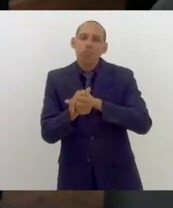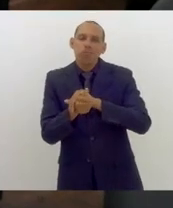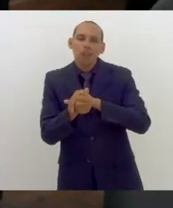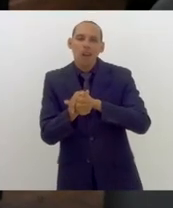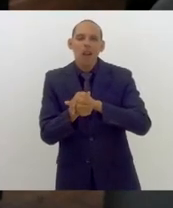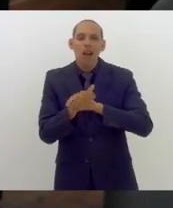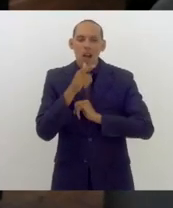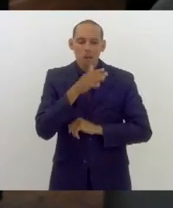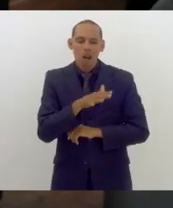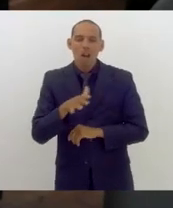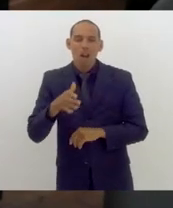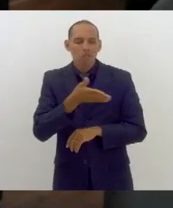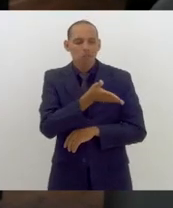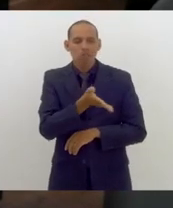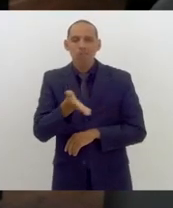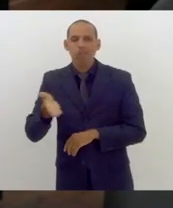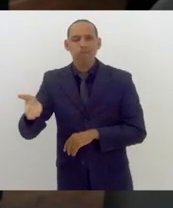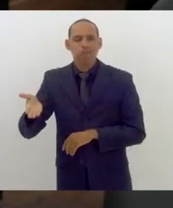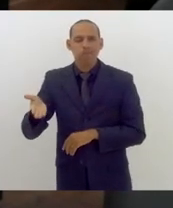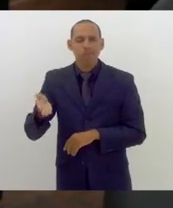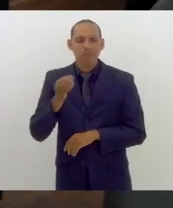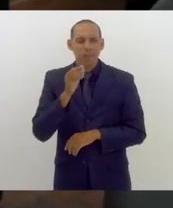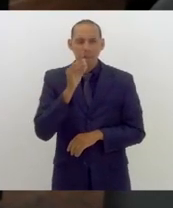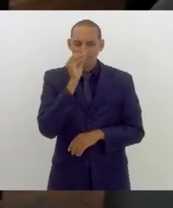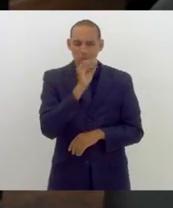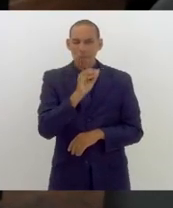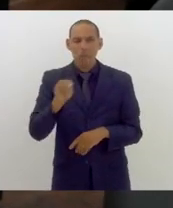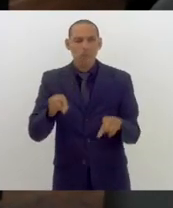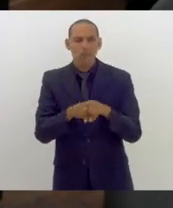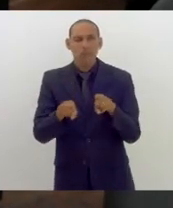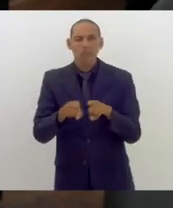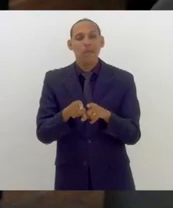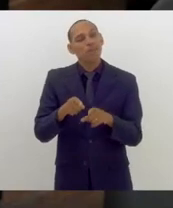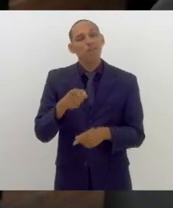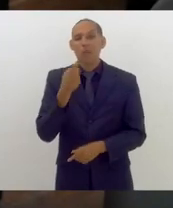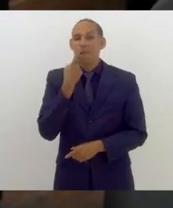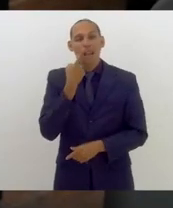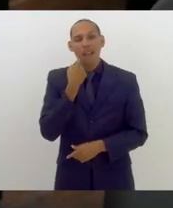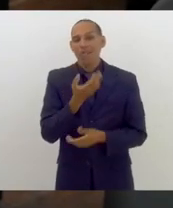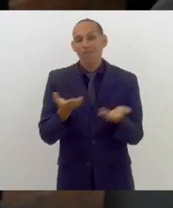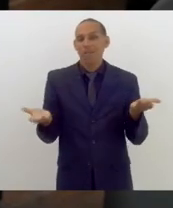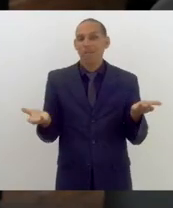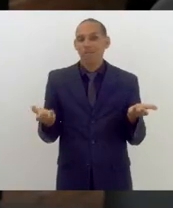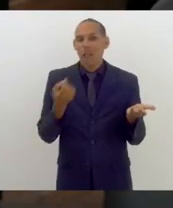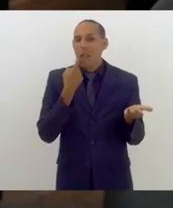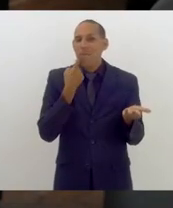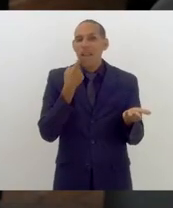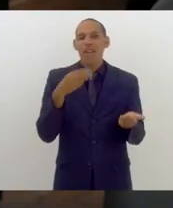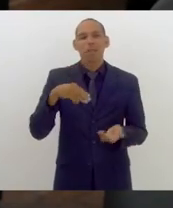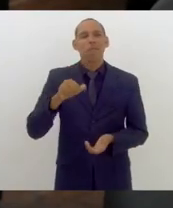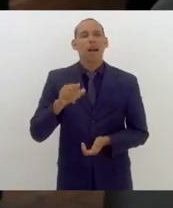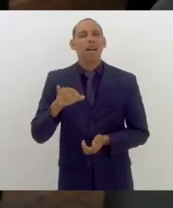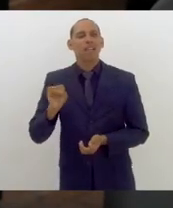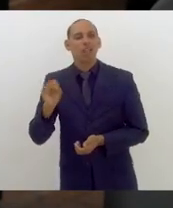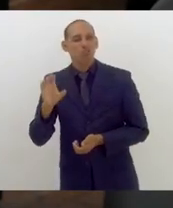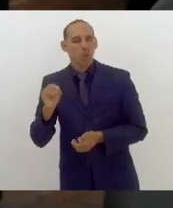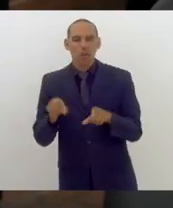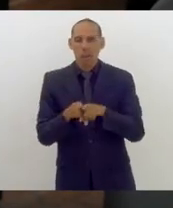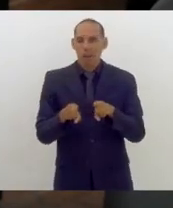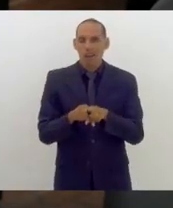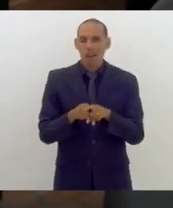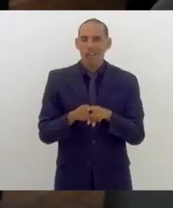tão pouco foi levada ali em consideração e os peixes né que são os peixes os Mariscos que a gente sabe